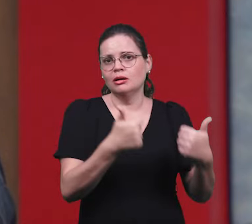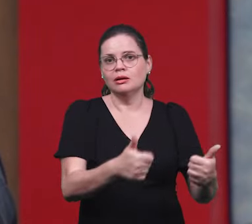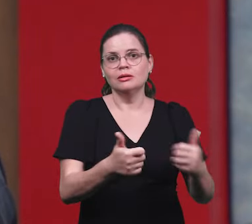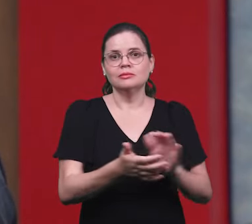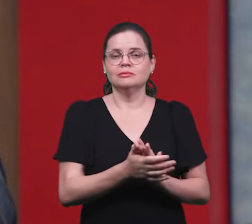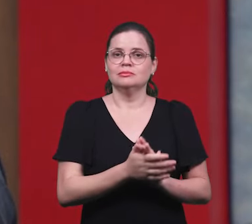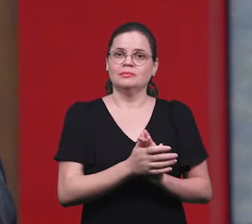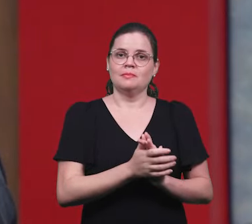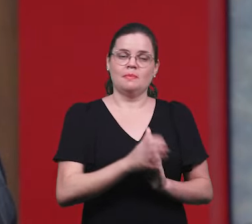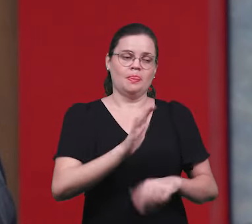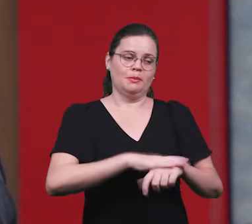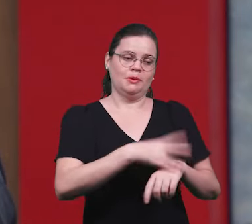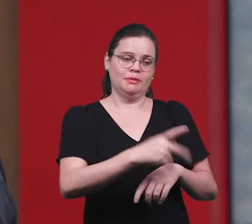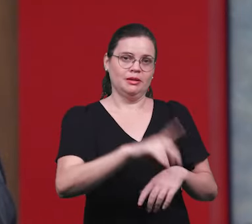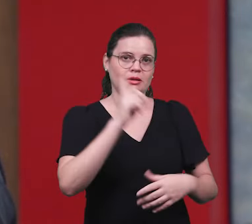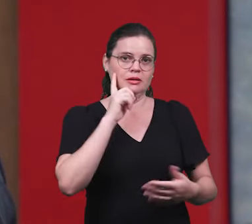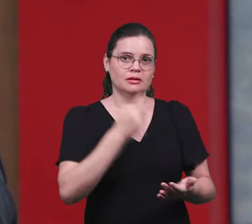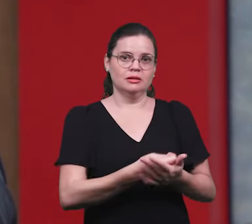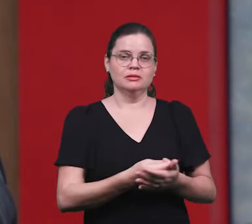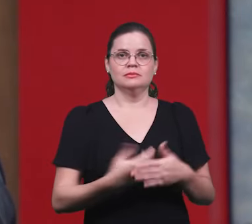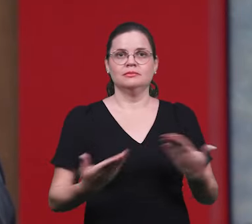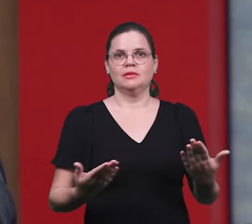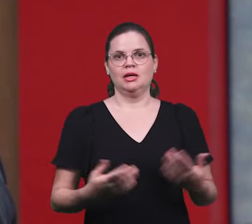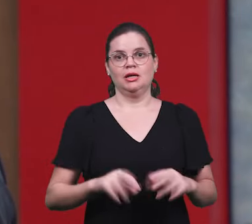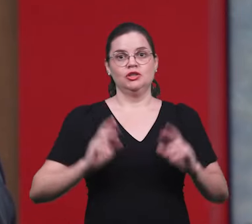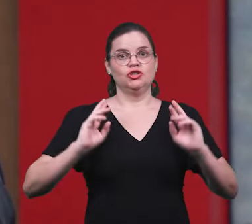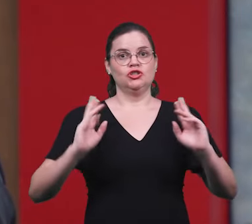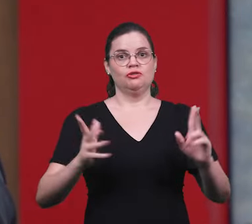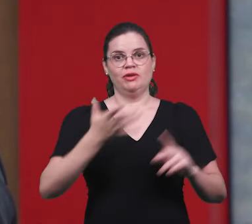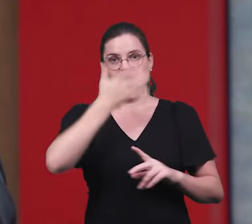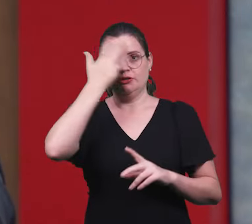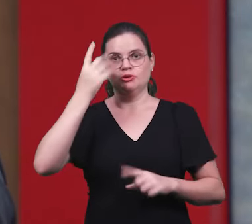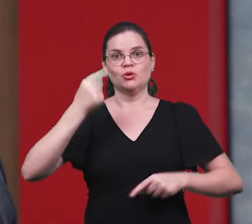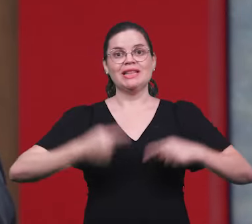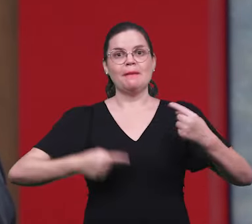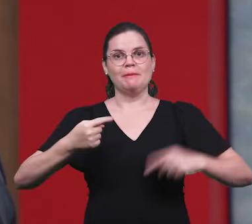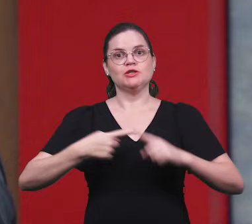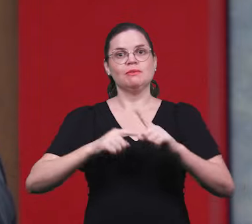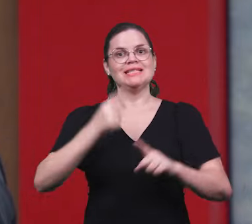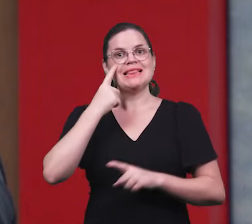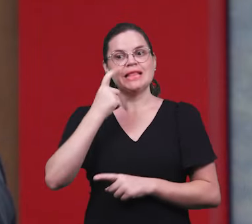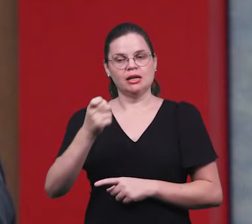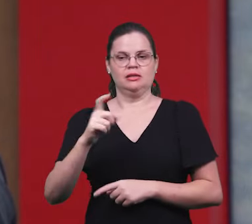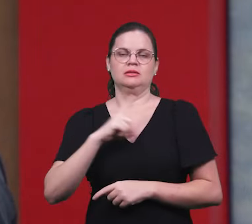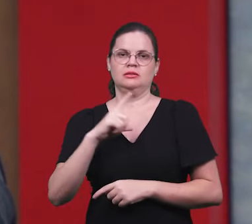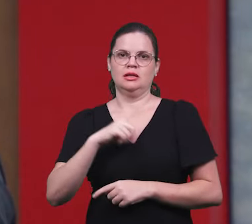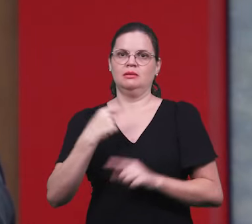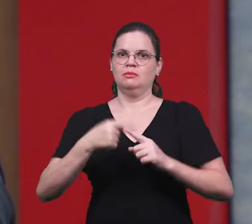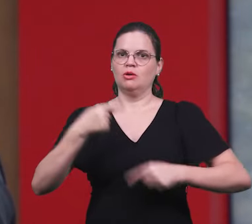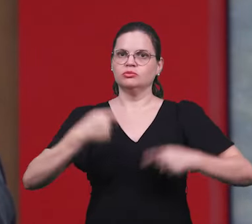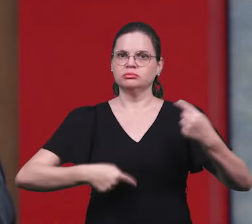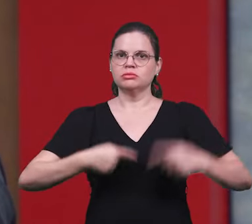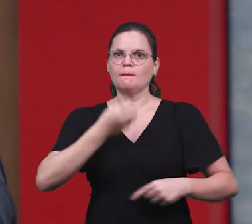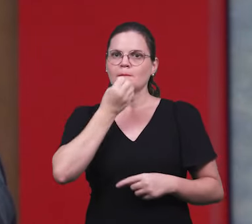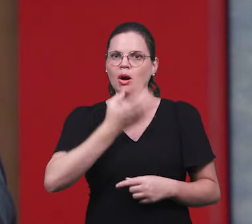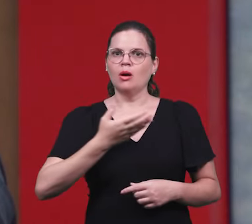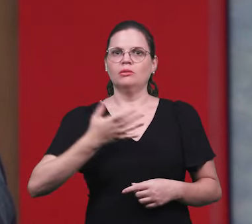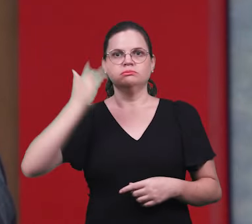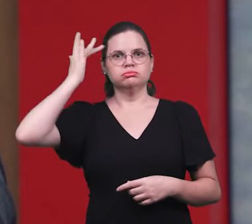É diferente uma pessoa que quer debater com você, mas ela tem interesse num debate